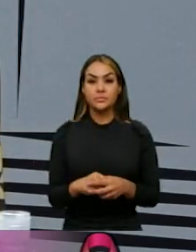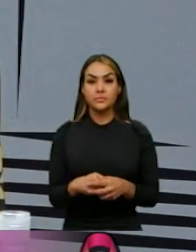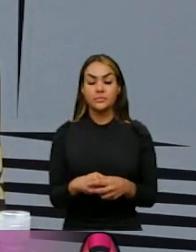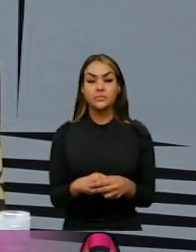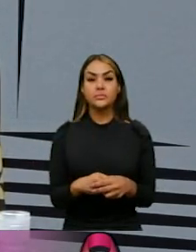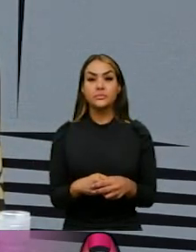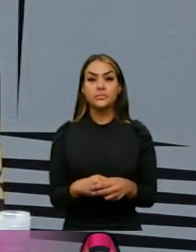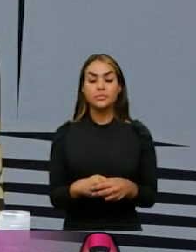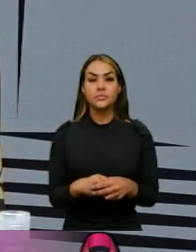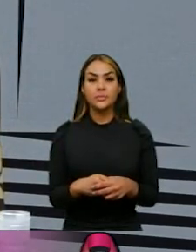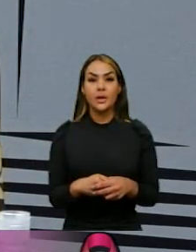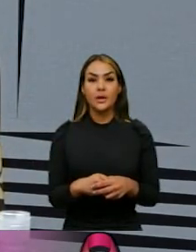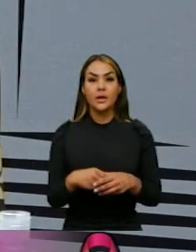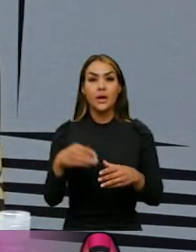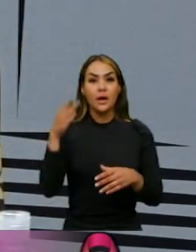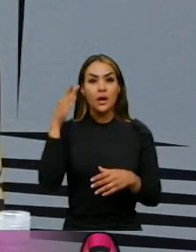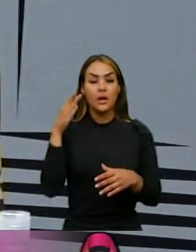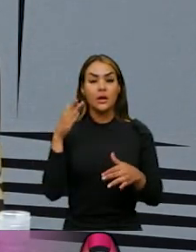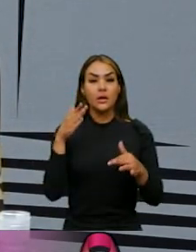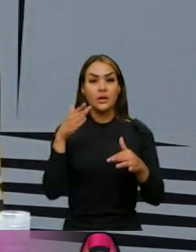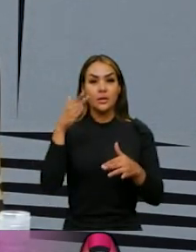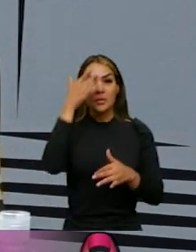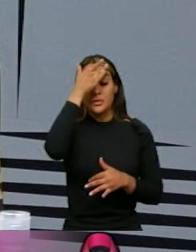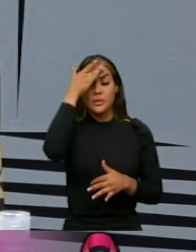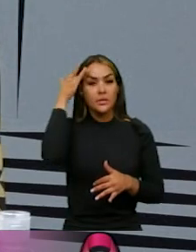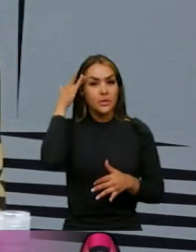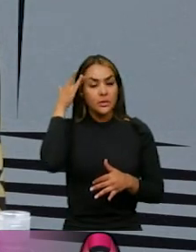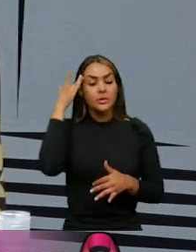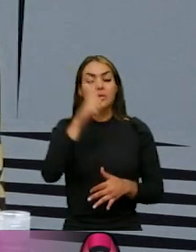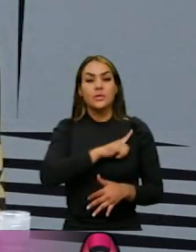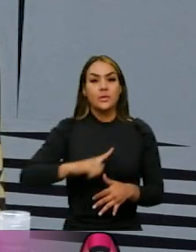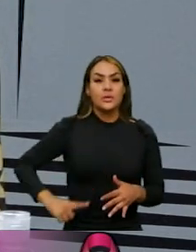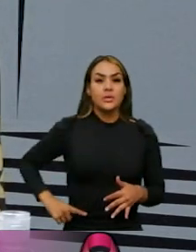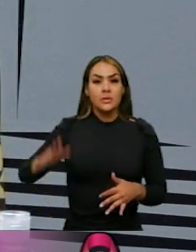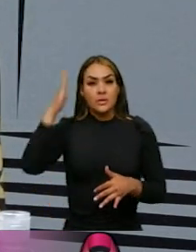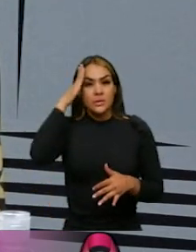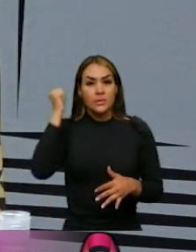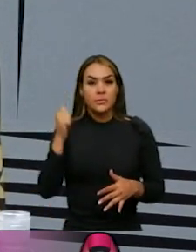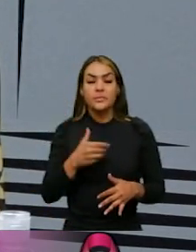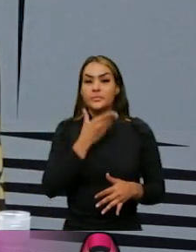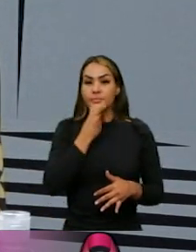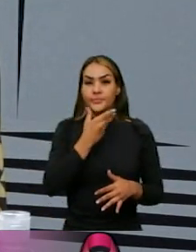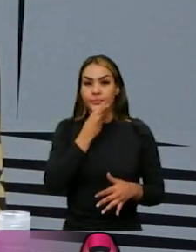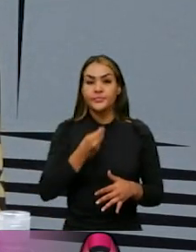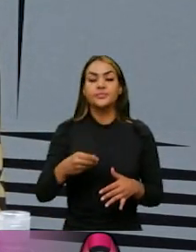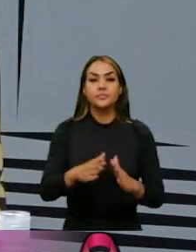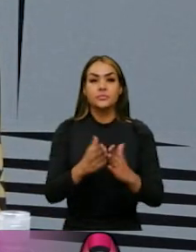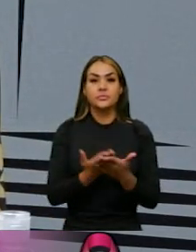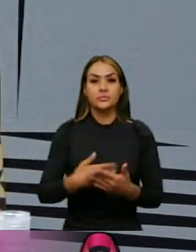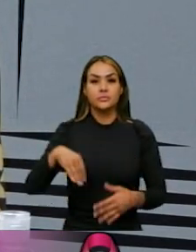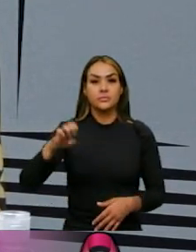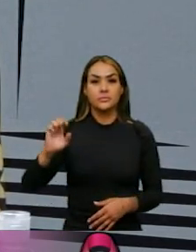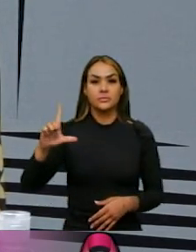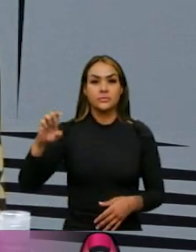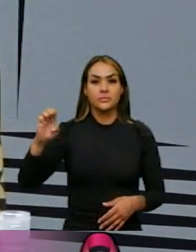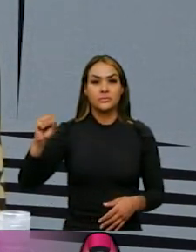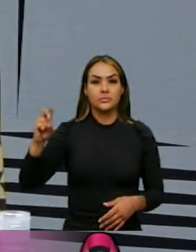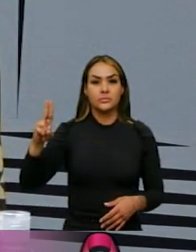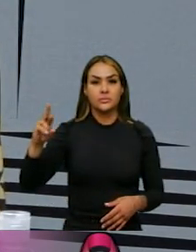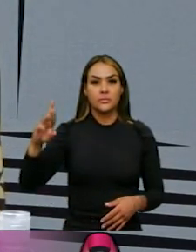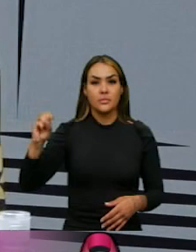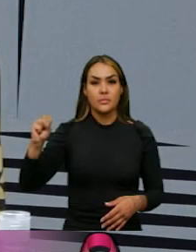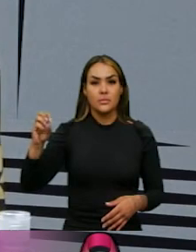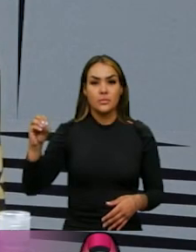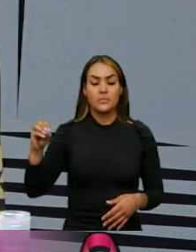dada ciência mediante o envio de cópias deste requerimento ao senhor Eleusis Paiva, secretário estadual de saúde, e